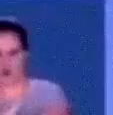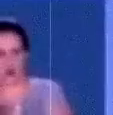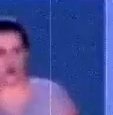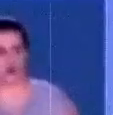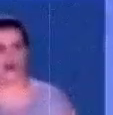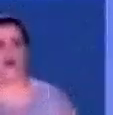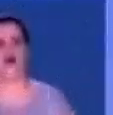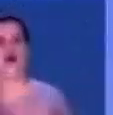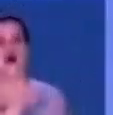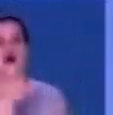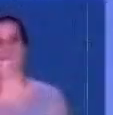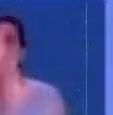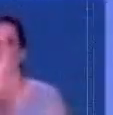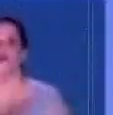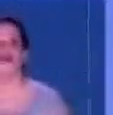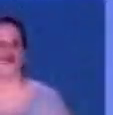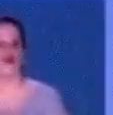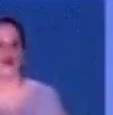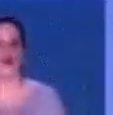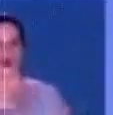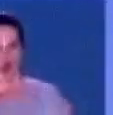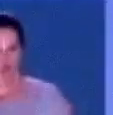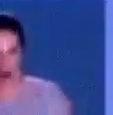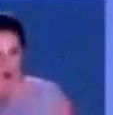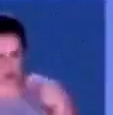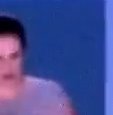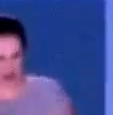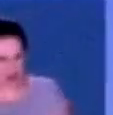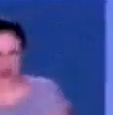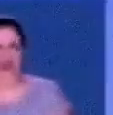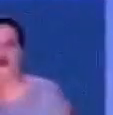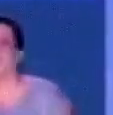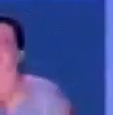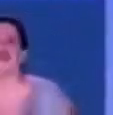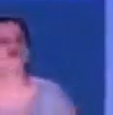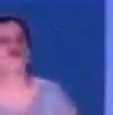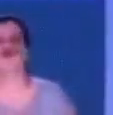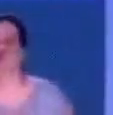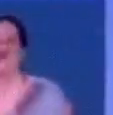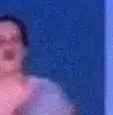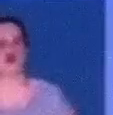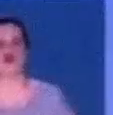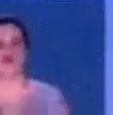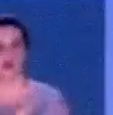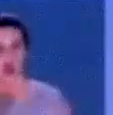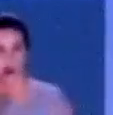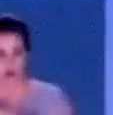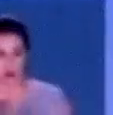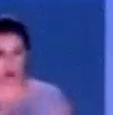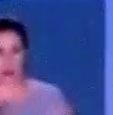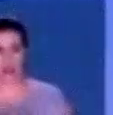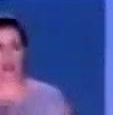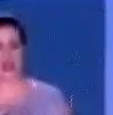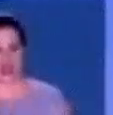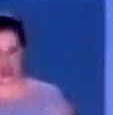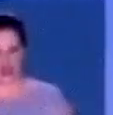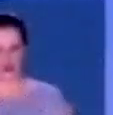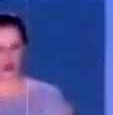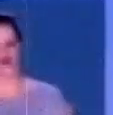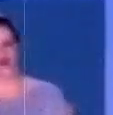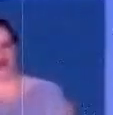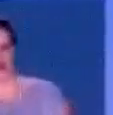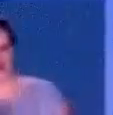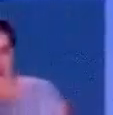houve um erro do Brasil, não só dos políticos, agora eu falo, da nação brasileira de forma geral, porque nós passamos, hoje eu vim